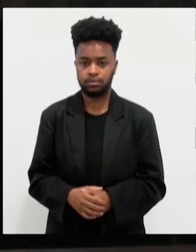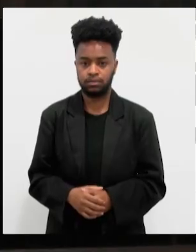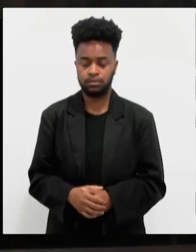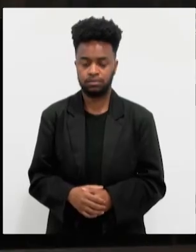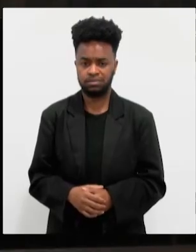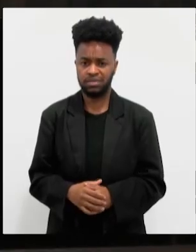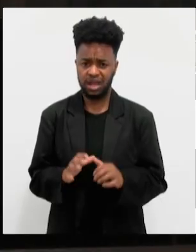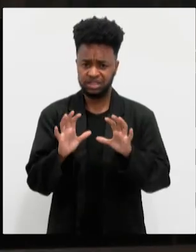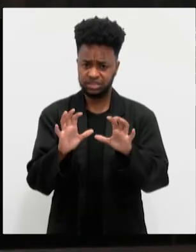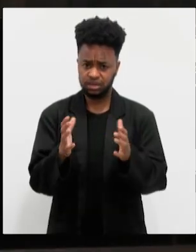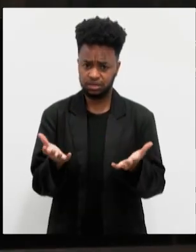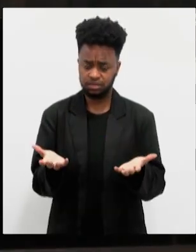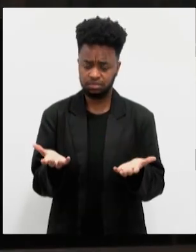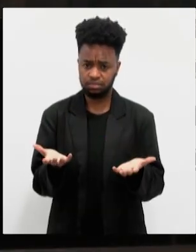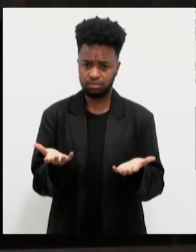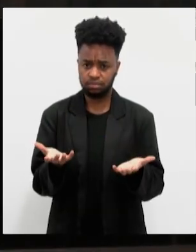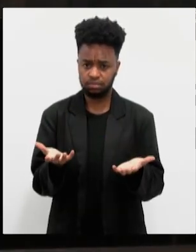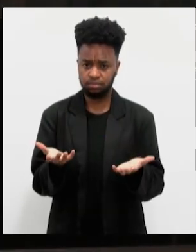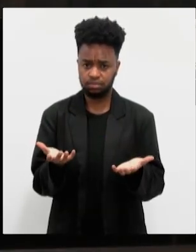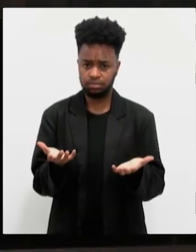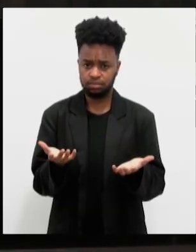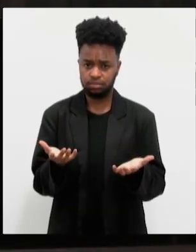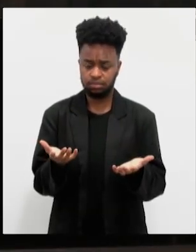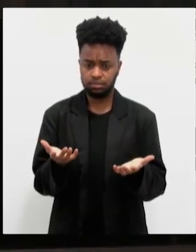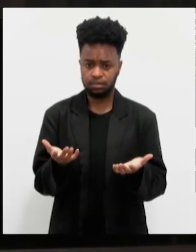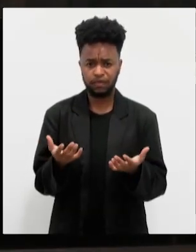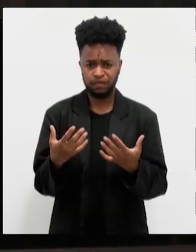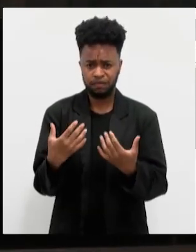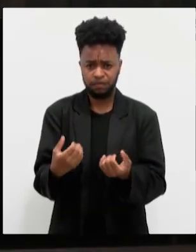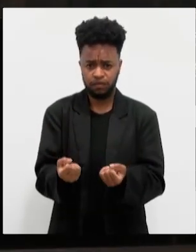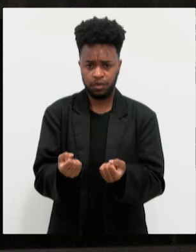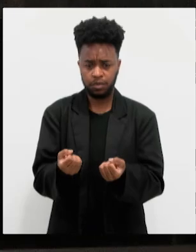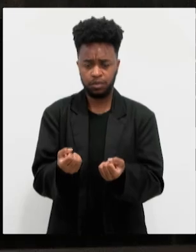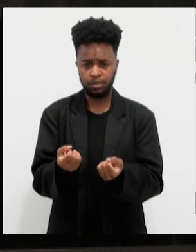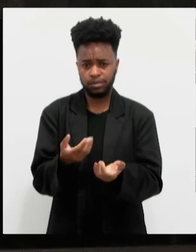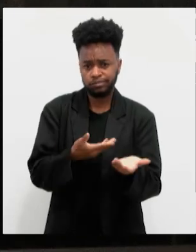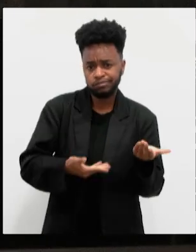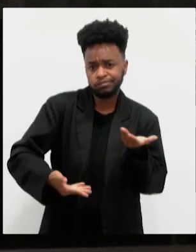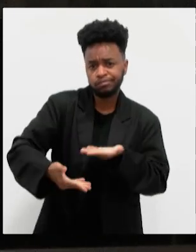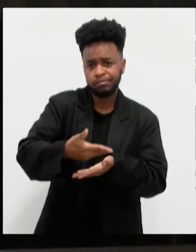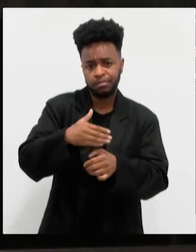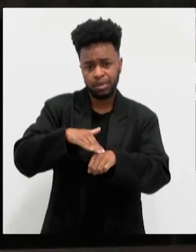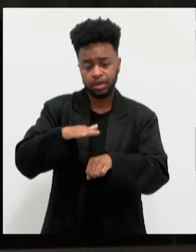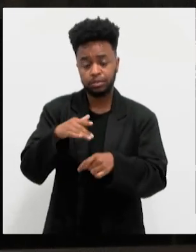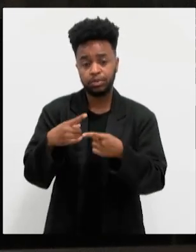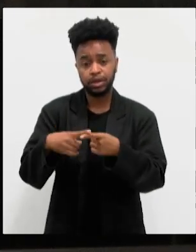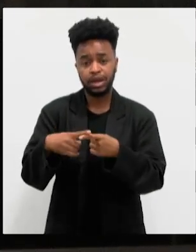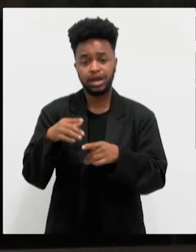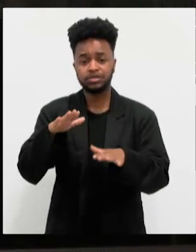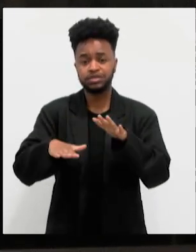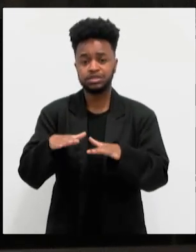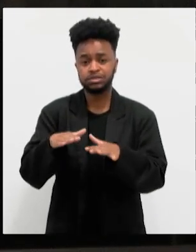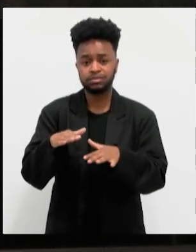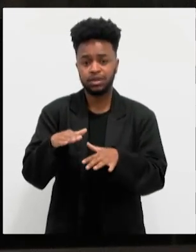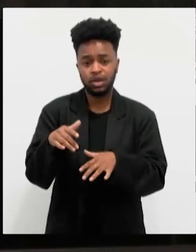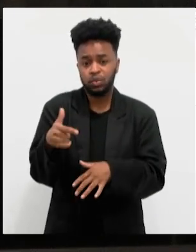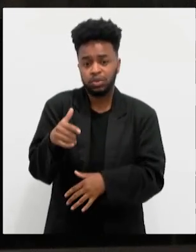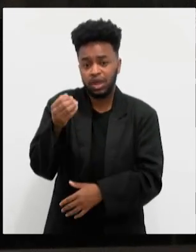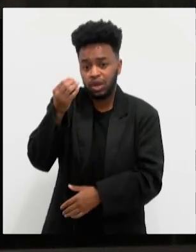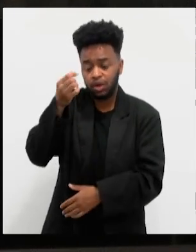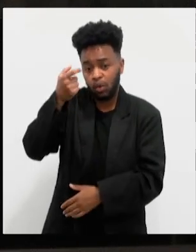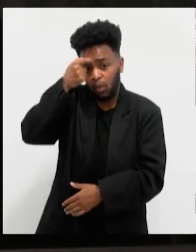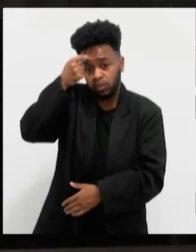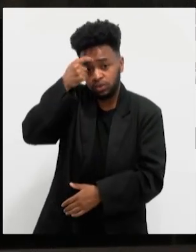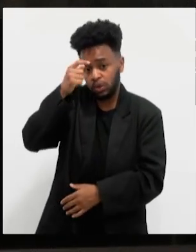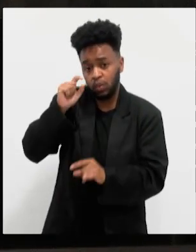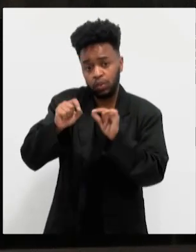É isso? Vamos avançar um pouquinho mais? É porque a gente vai perdendo a noção, nós estamos perdendo absolutamente a noção